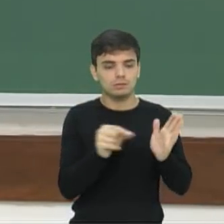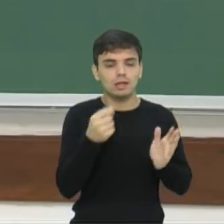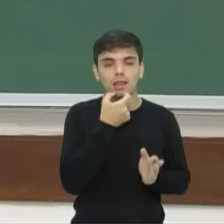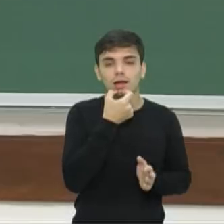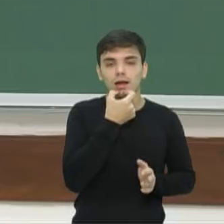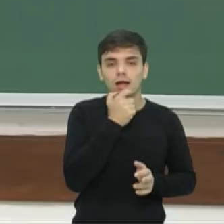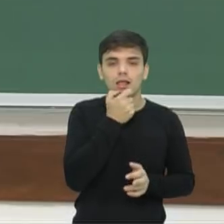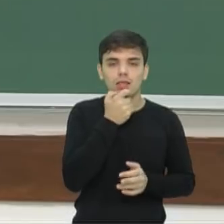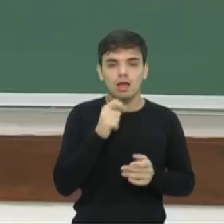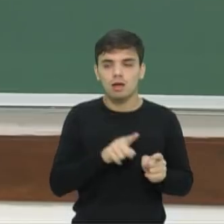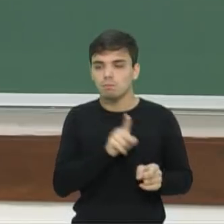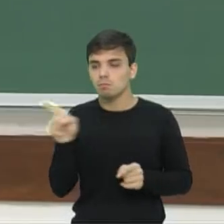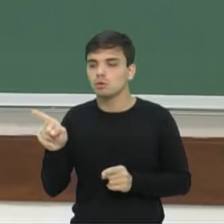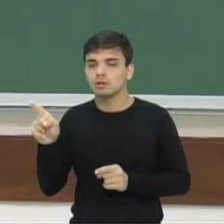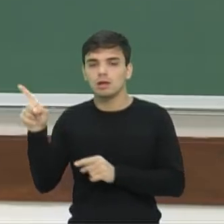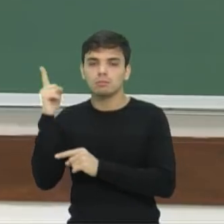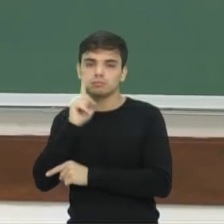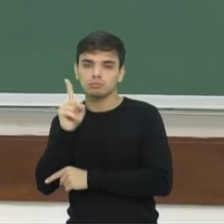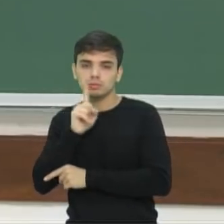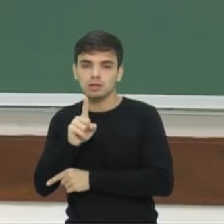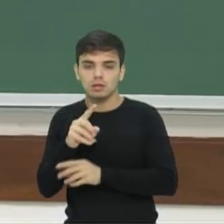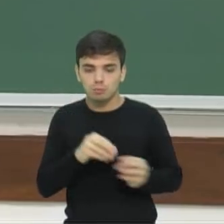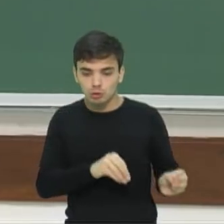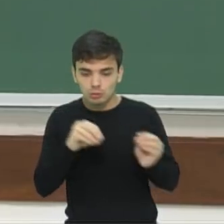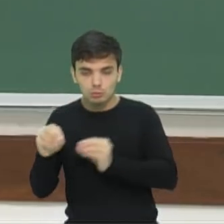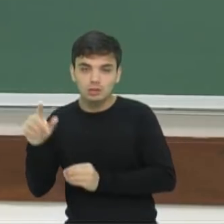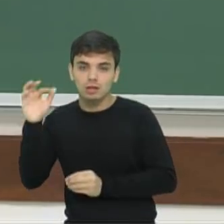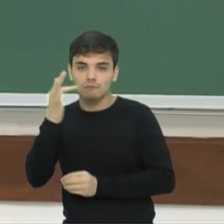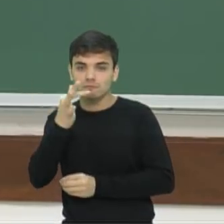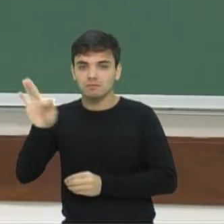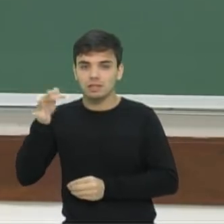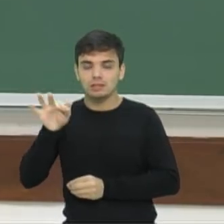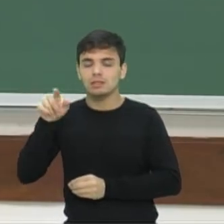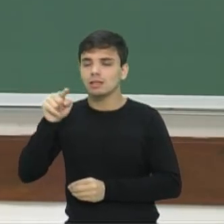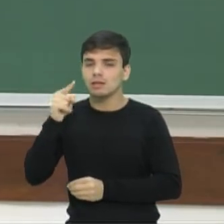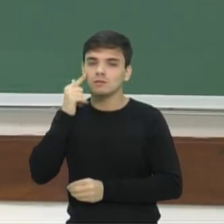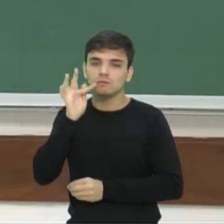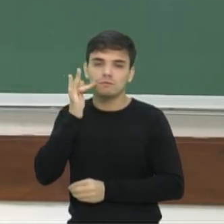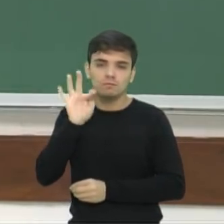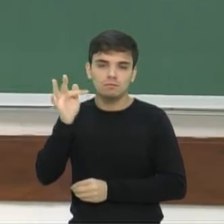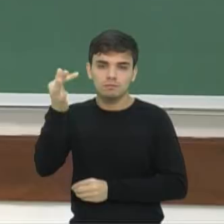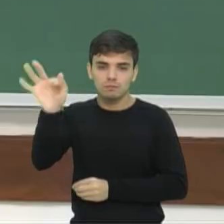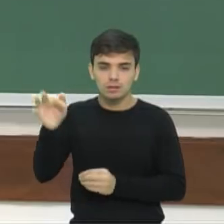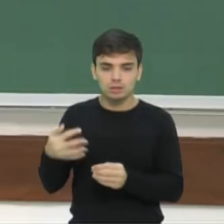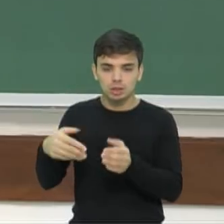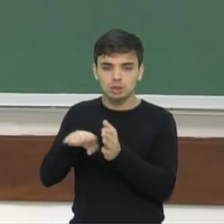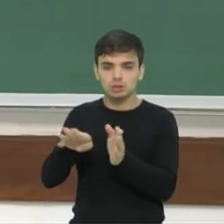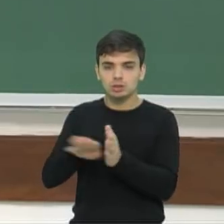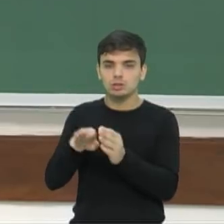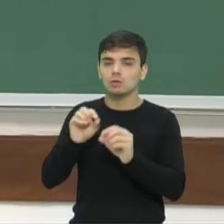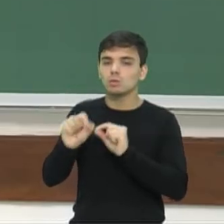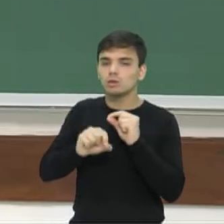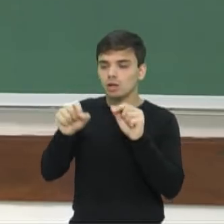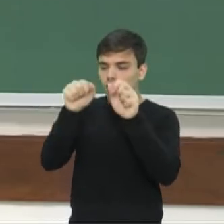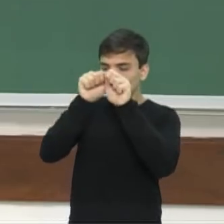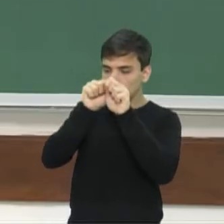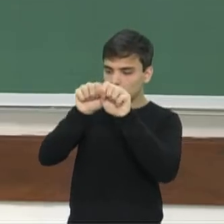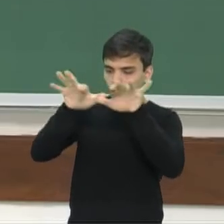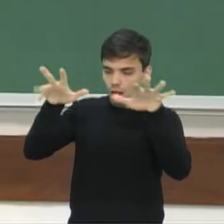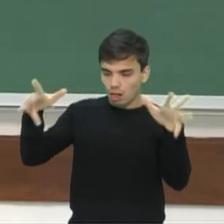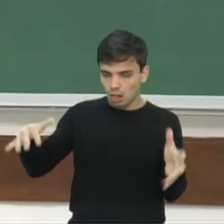Unidos, vai para a França, dentro da Europa, né? Chega à França e ali, chegando na França, a modalidade acaba difundindo a